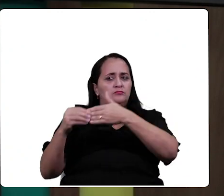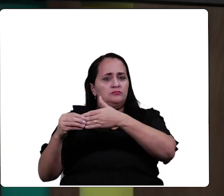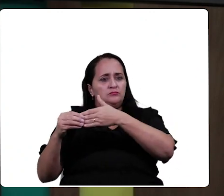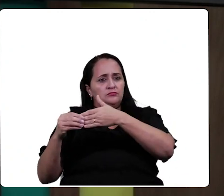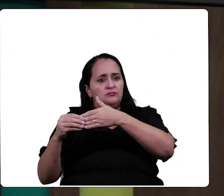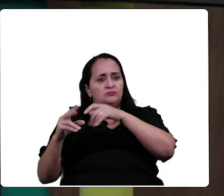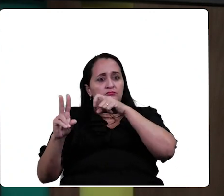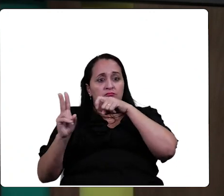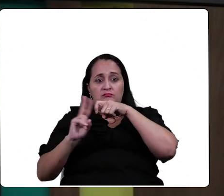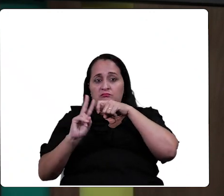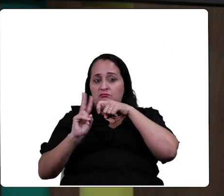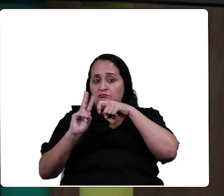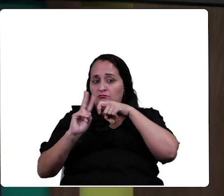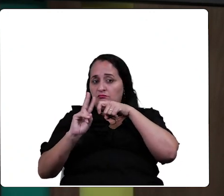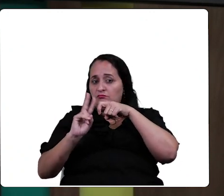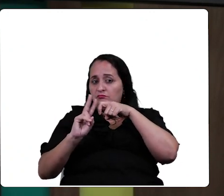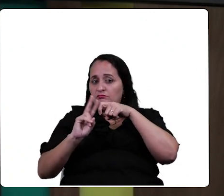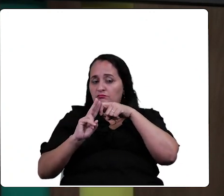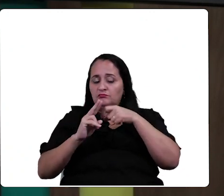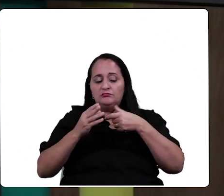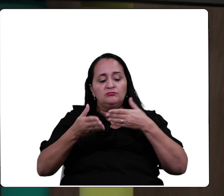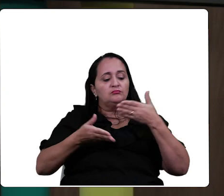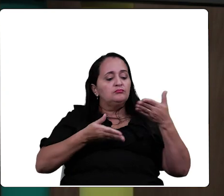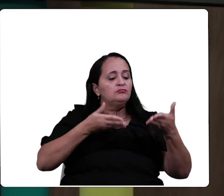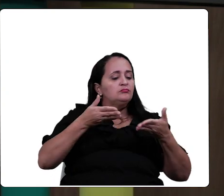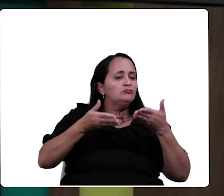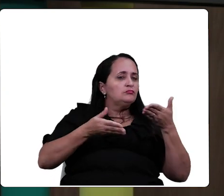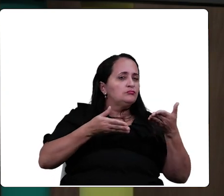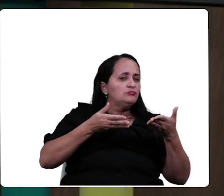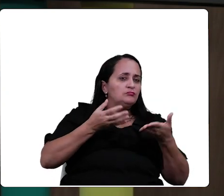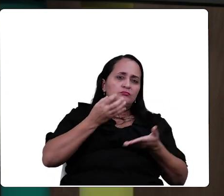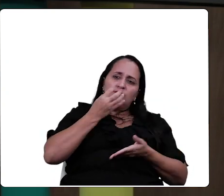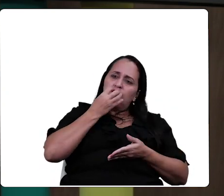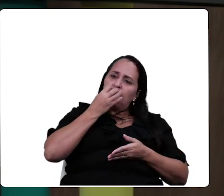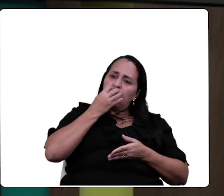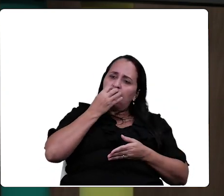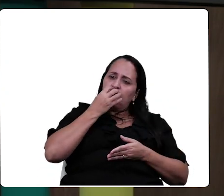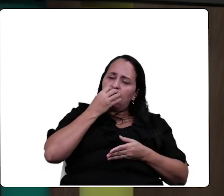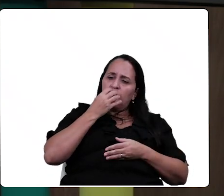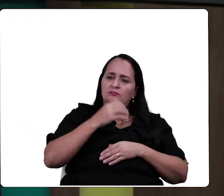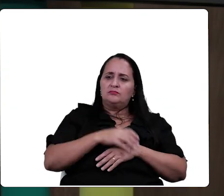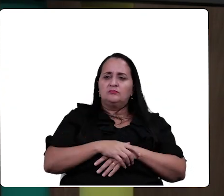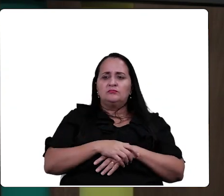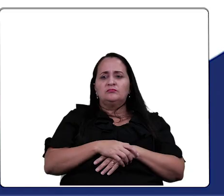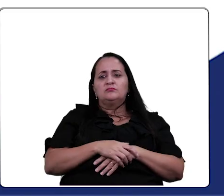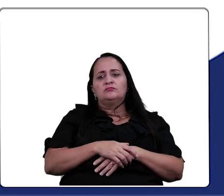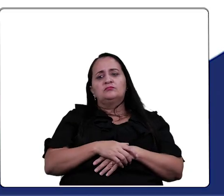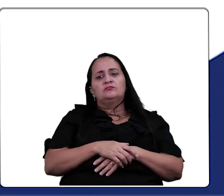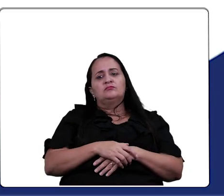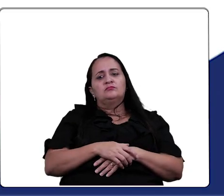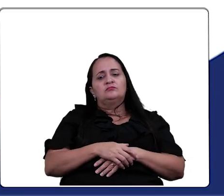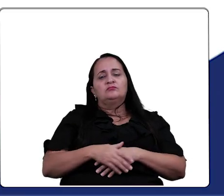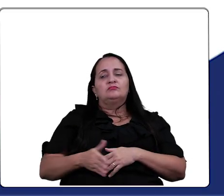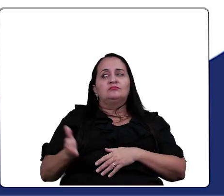da saúde do seu bichinho de estimação e não das pessoas. Então vamos à resposta correta?